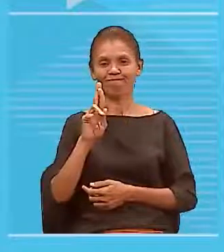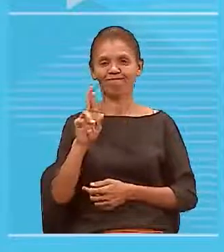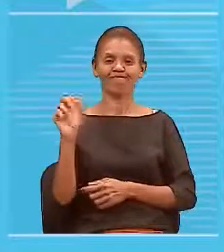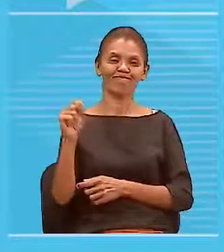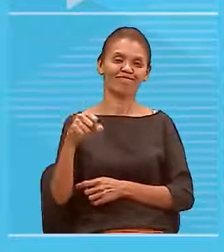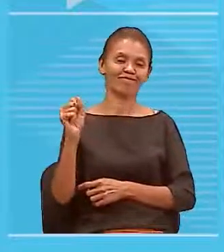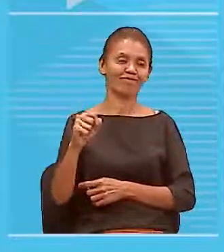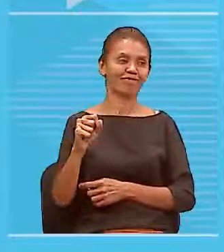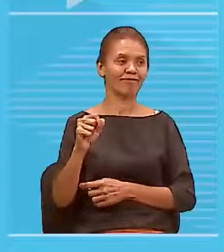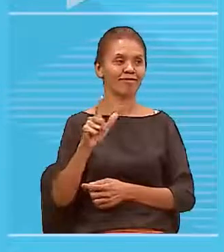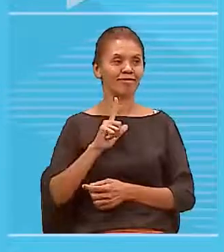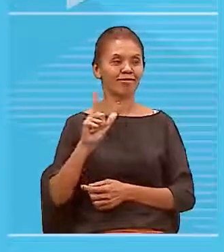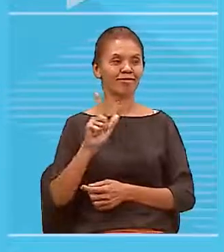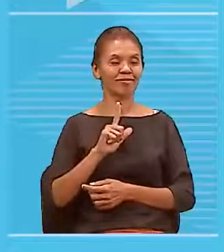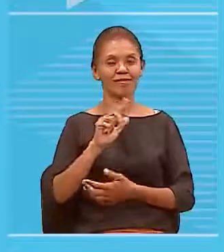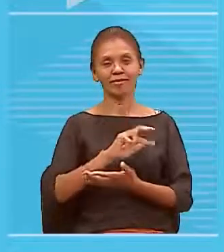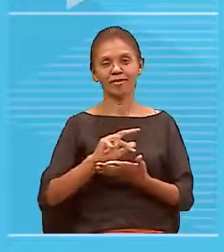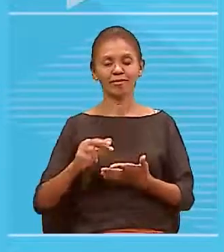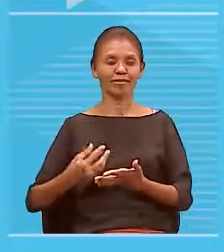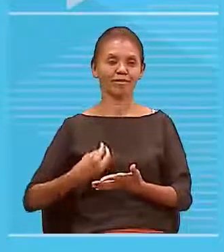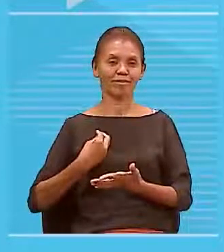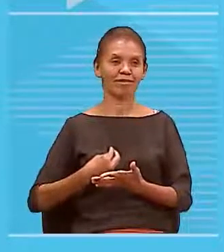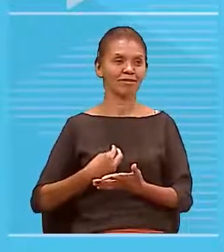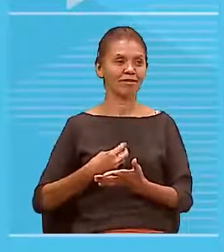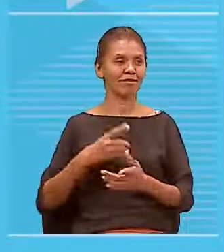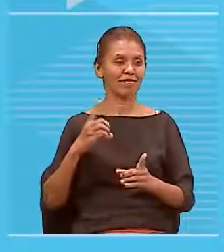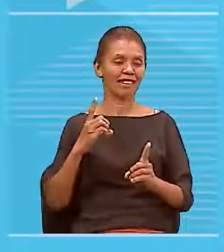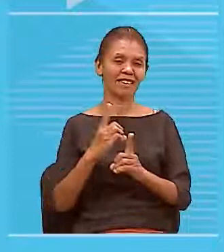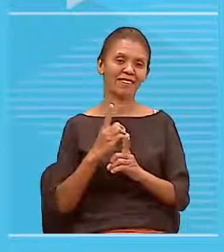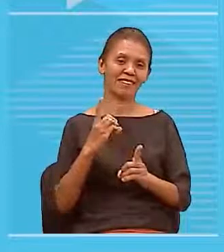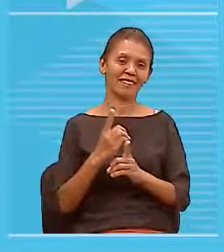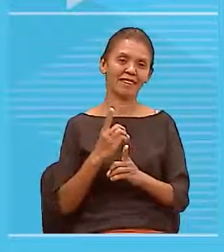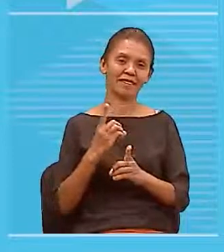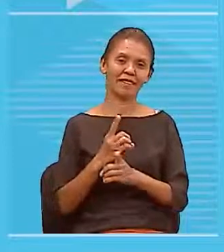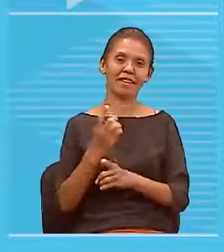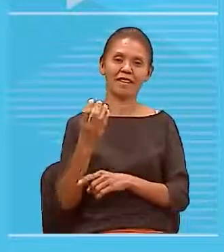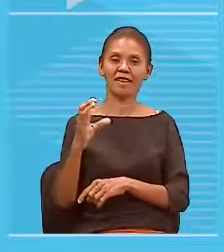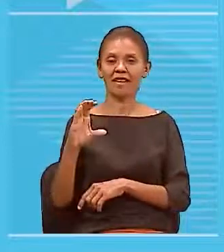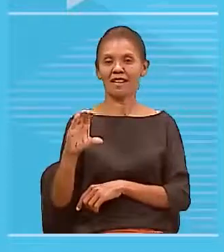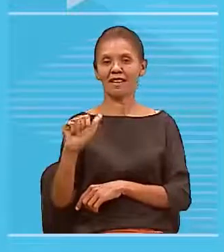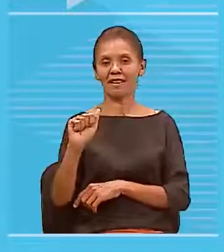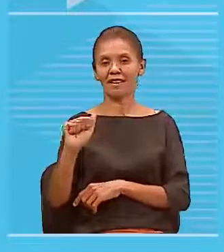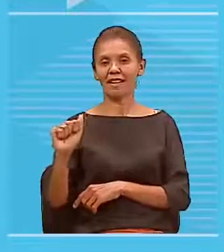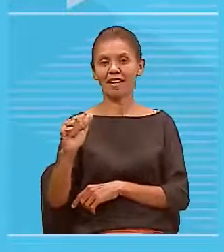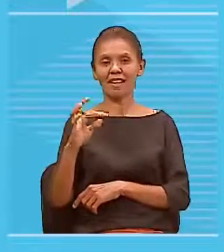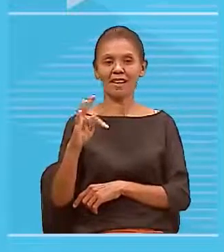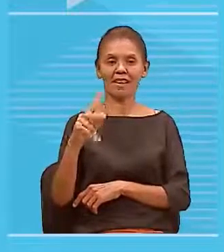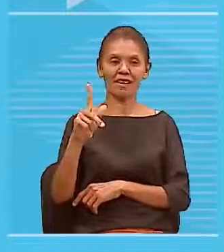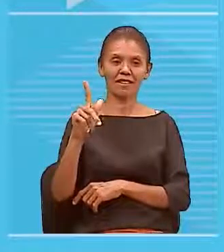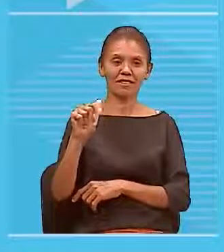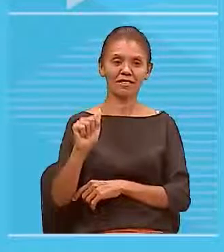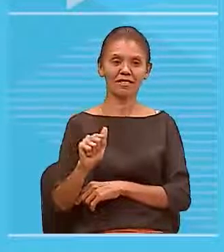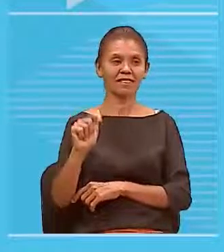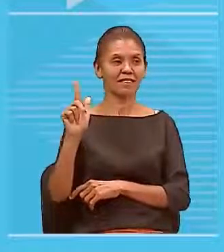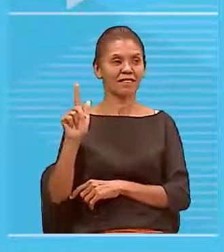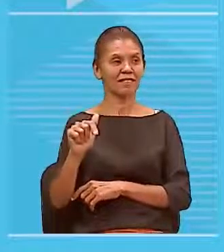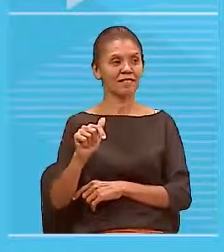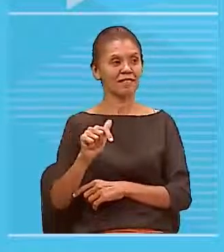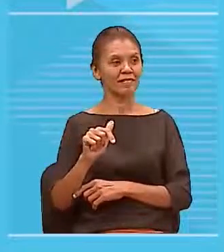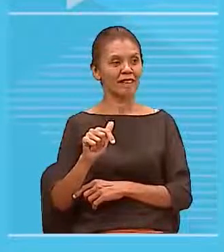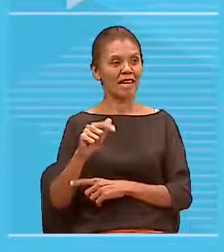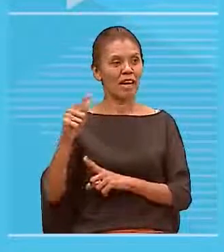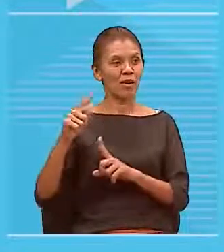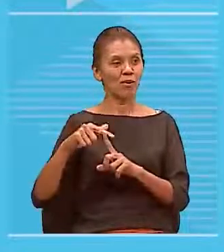sabia que tem um bicho muito massa que tem aqui na Caatinga, que é o Tropidurus semitenneatus.